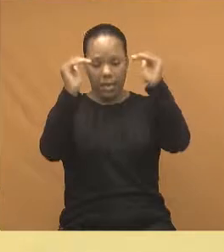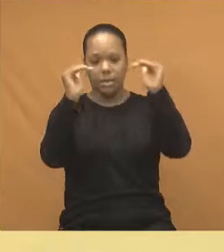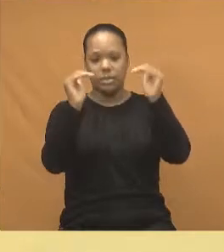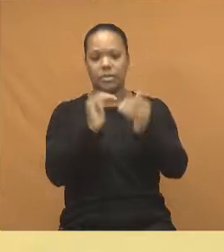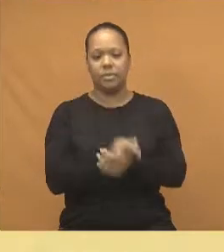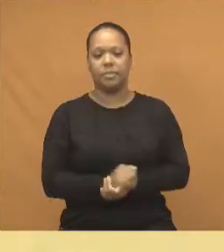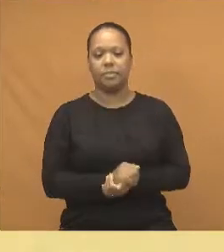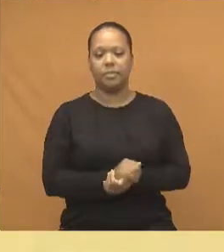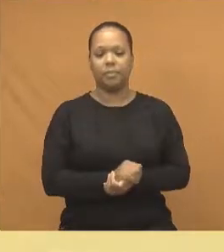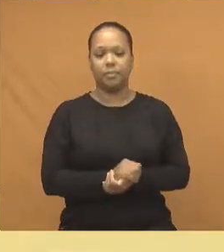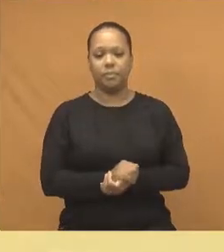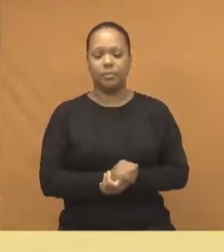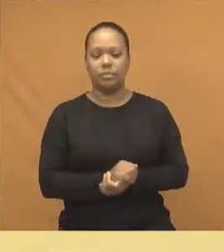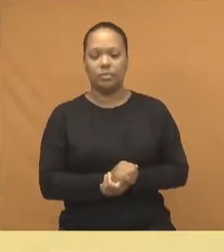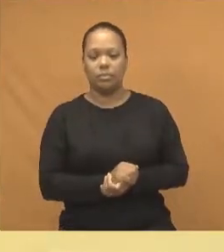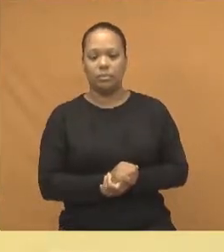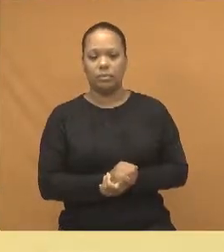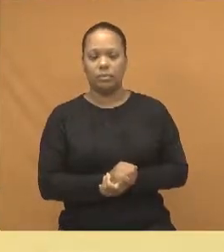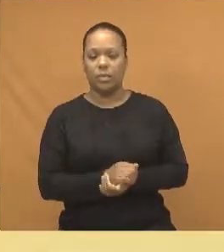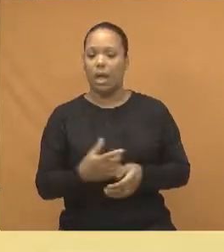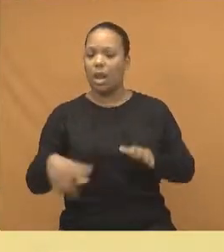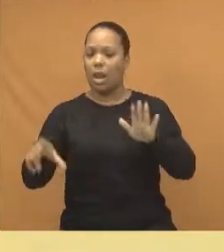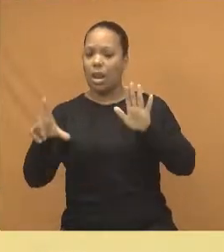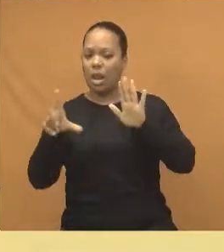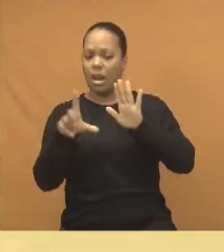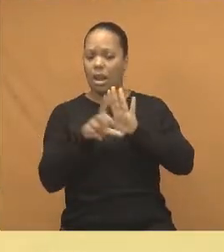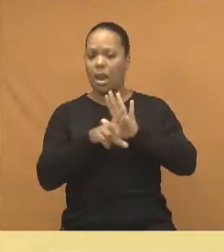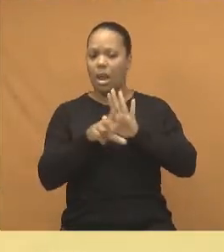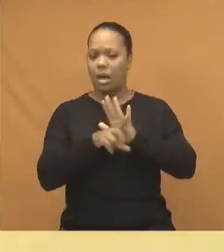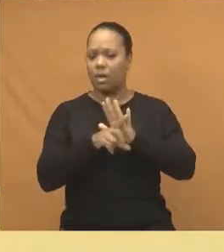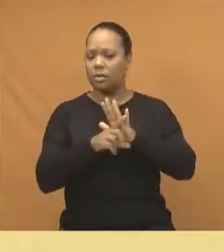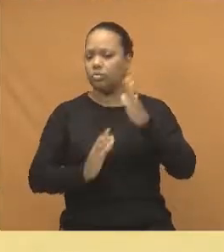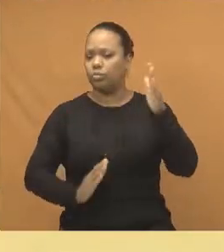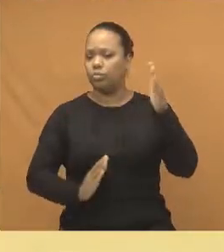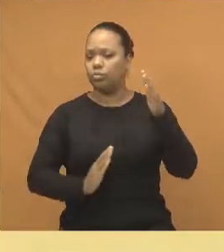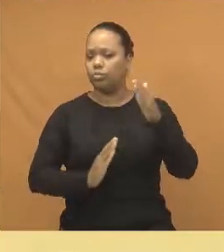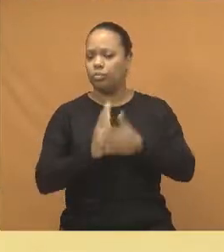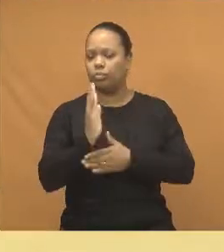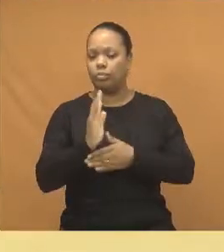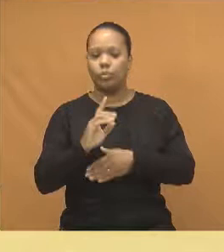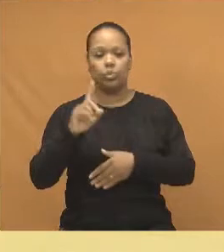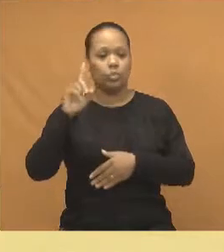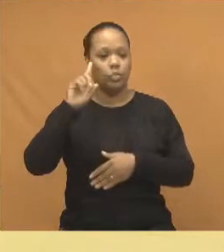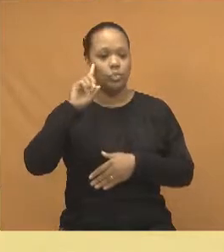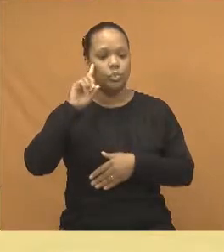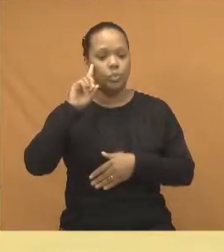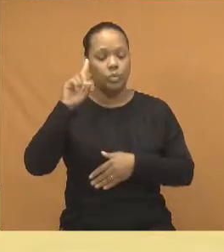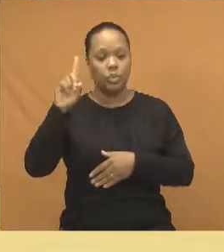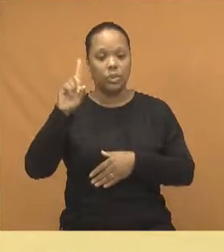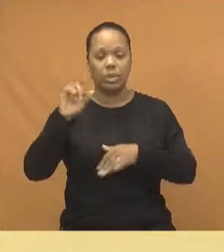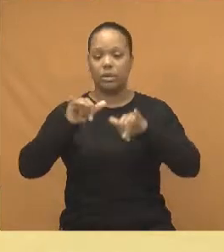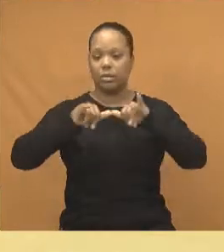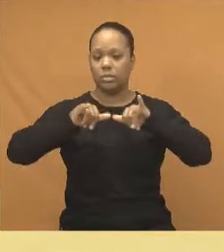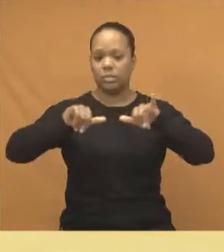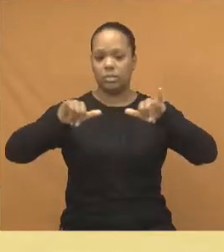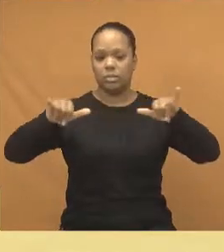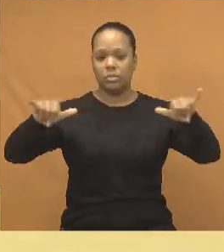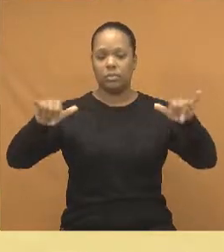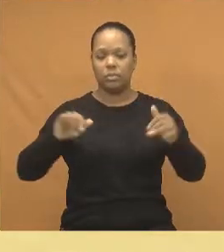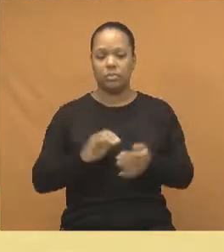aplicação. Essa lei entra em vigor na data da sua publicação.